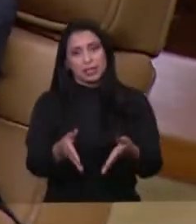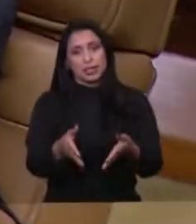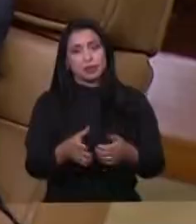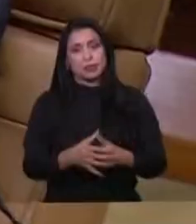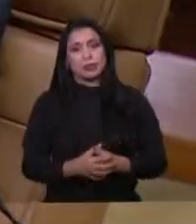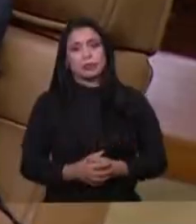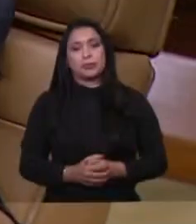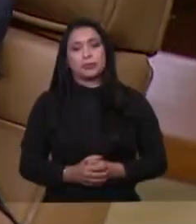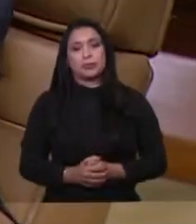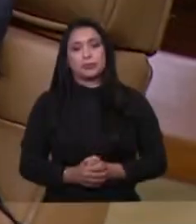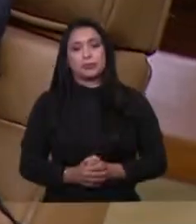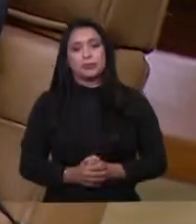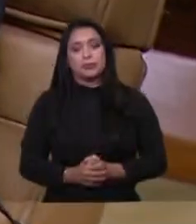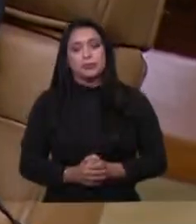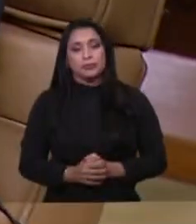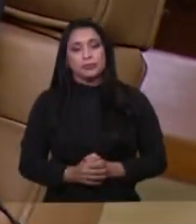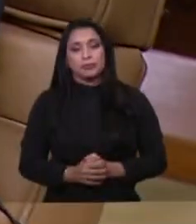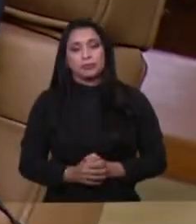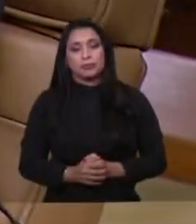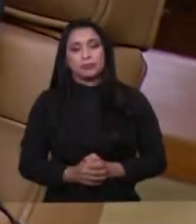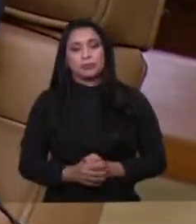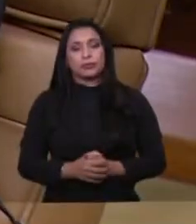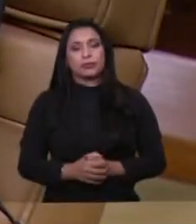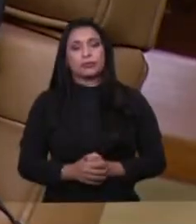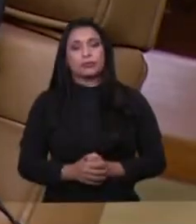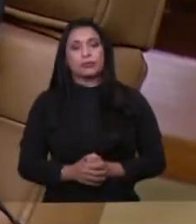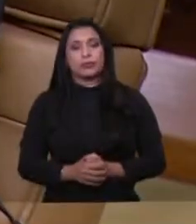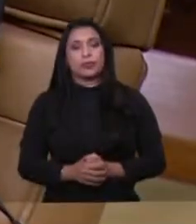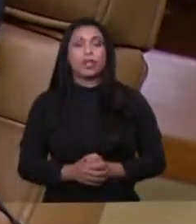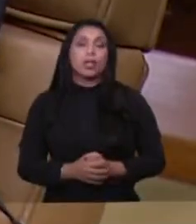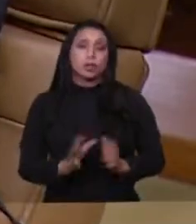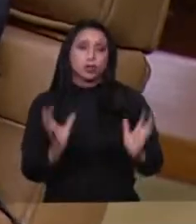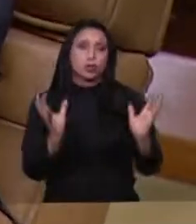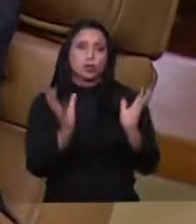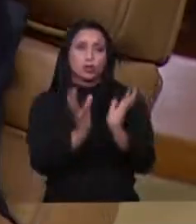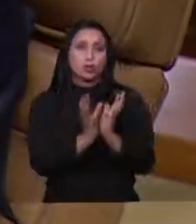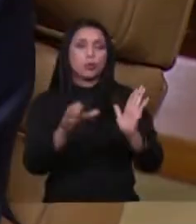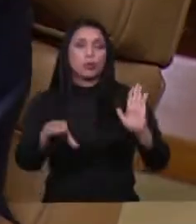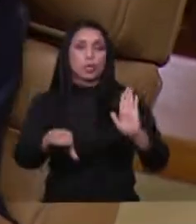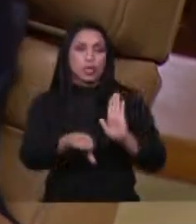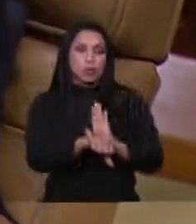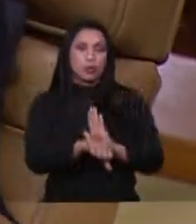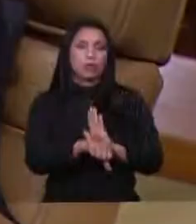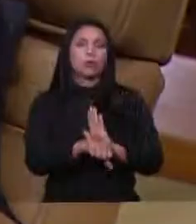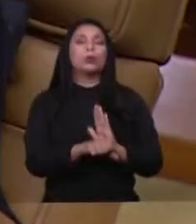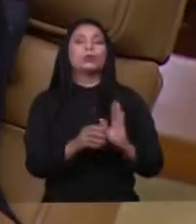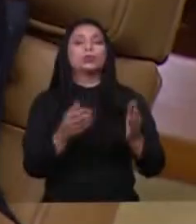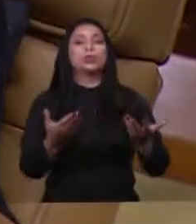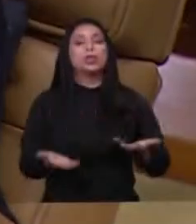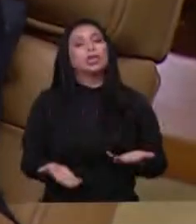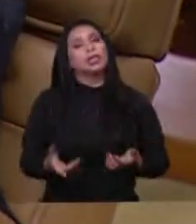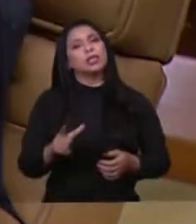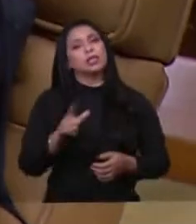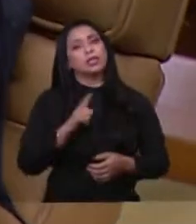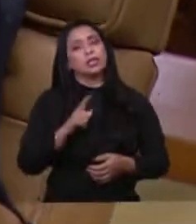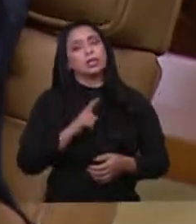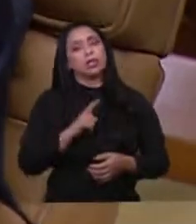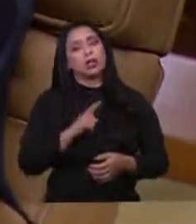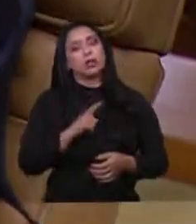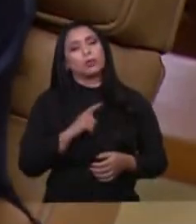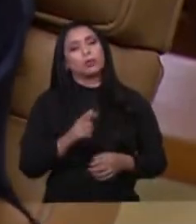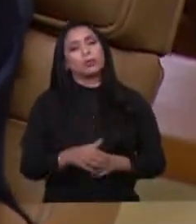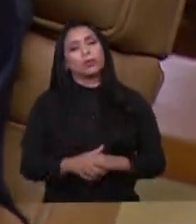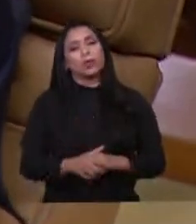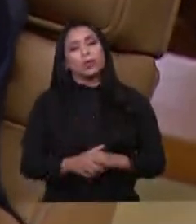cognominar de multidão delinquente. Evidentemente, isso é cedido da doutrina